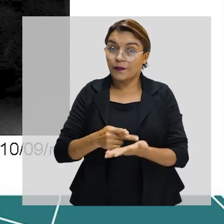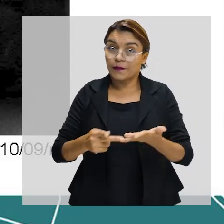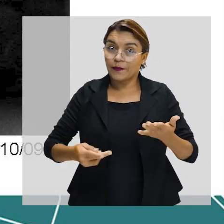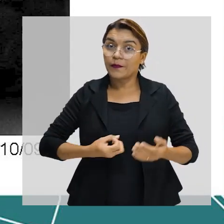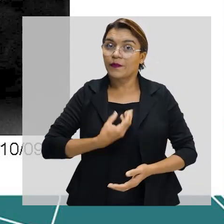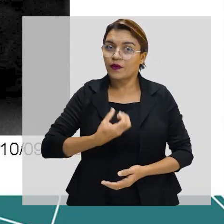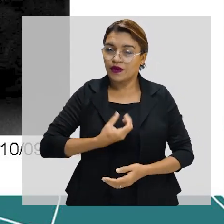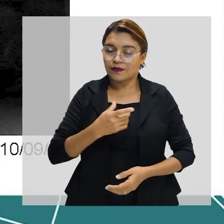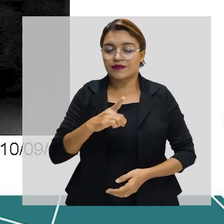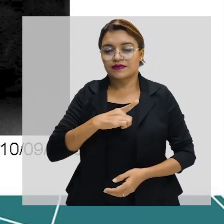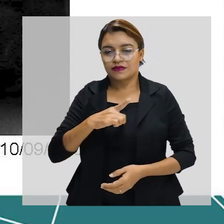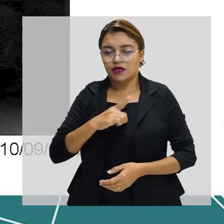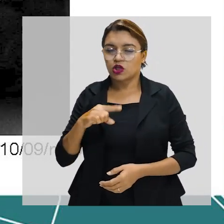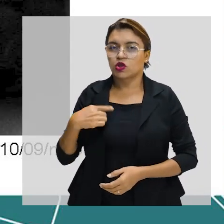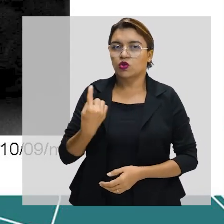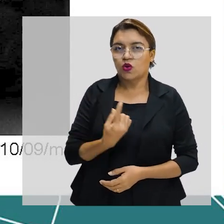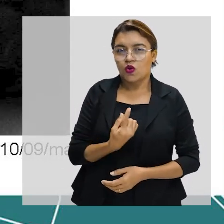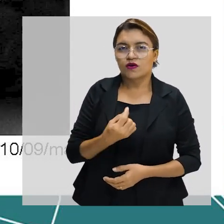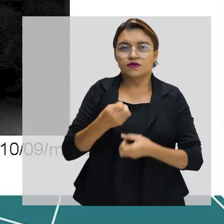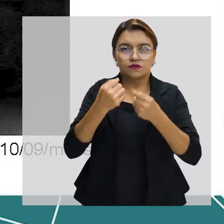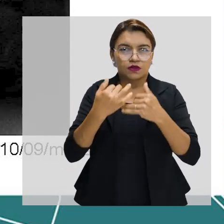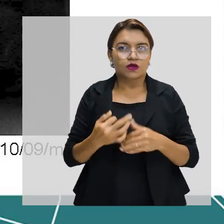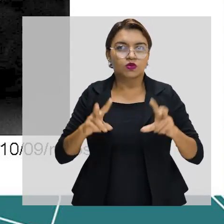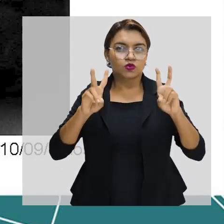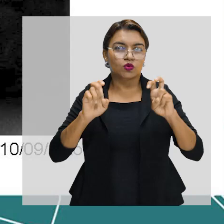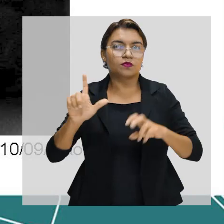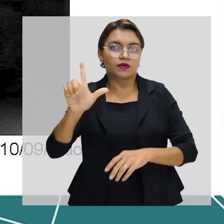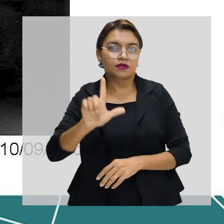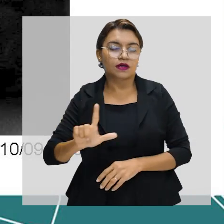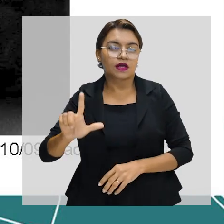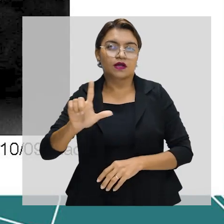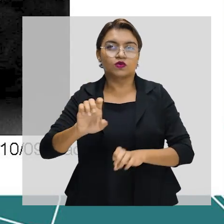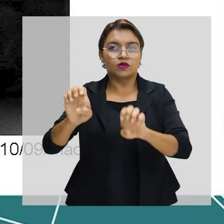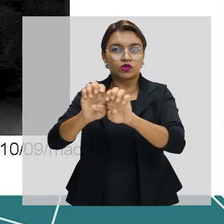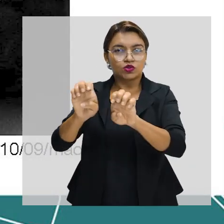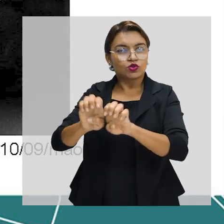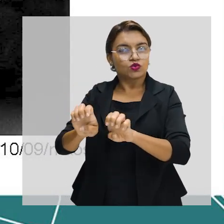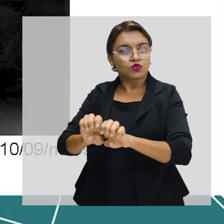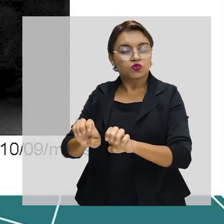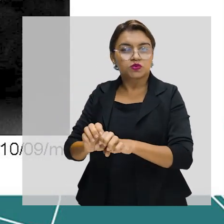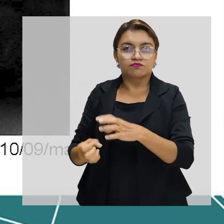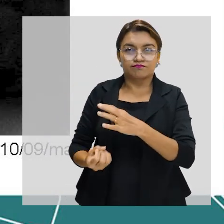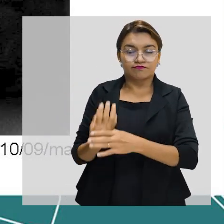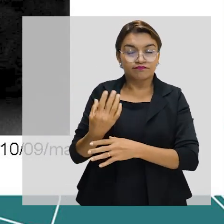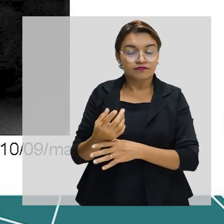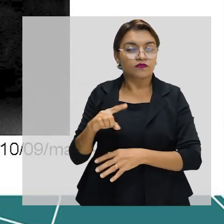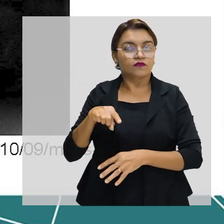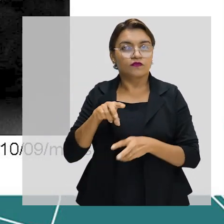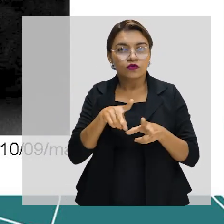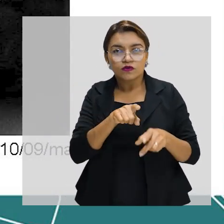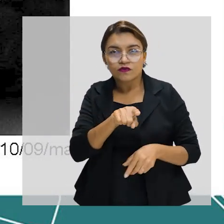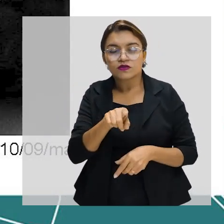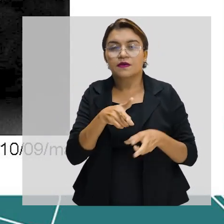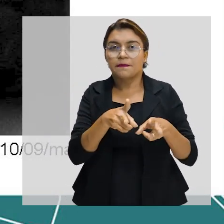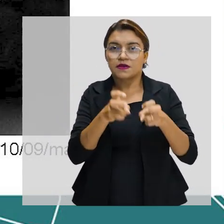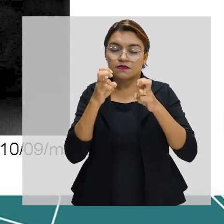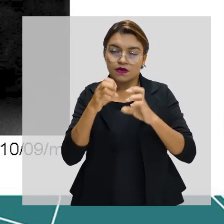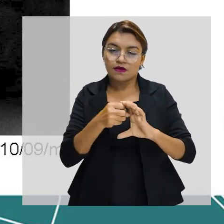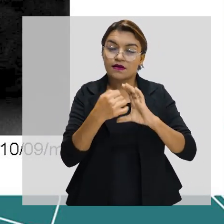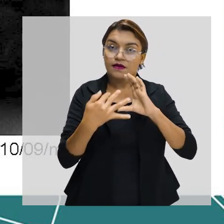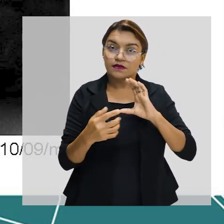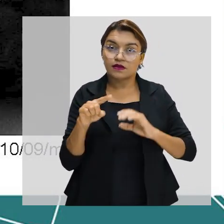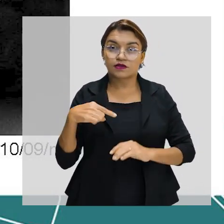vai estar falando de literatura, de construção, e você vai ver essa questão de características que